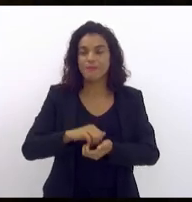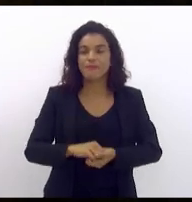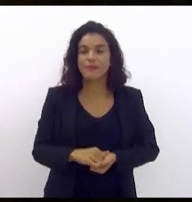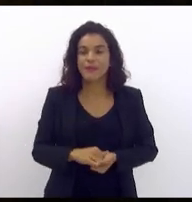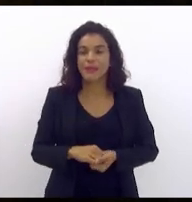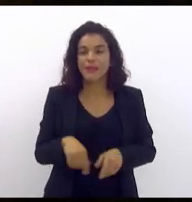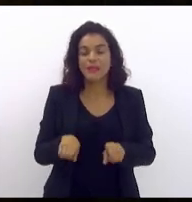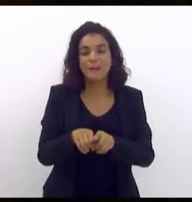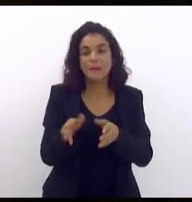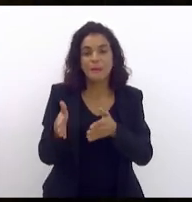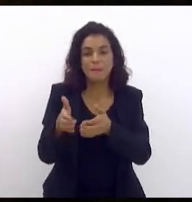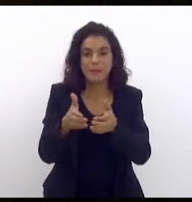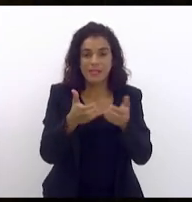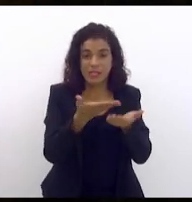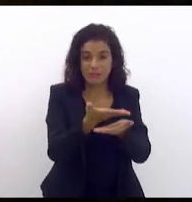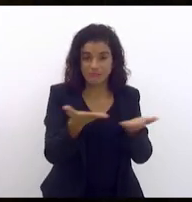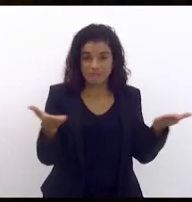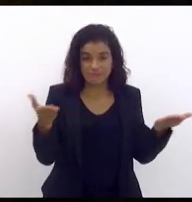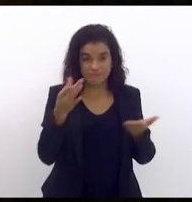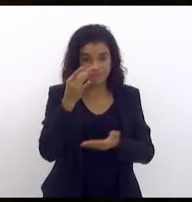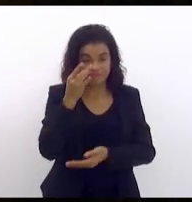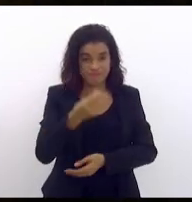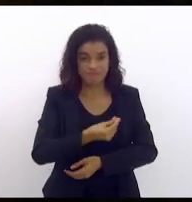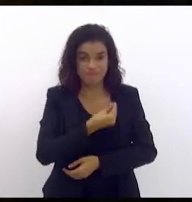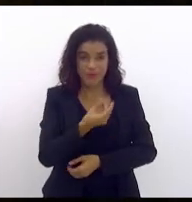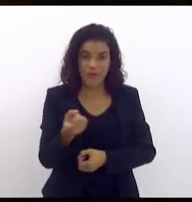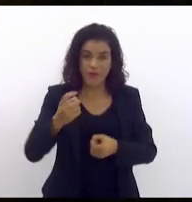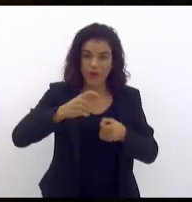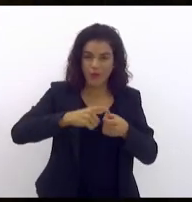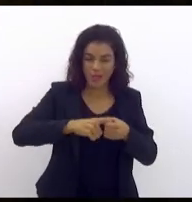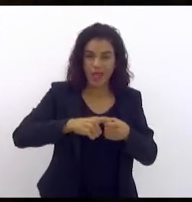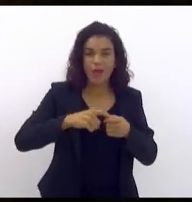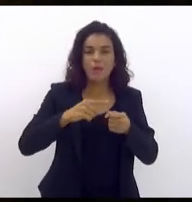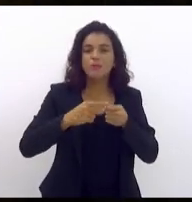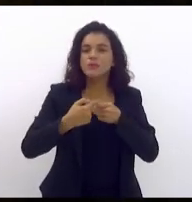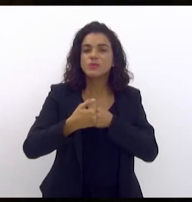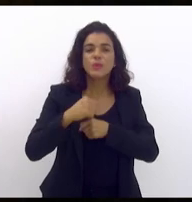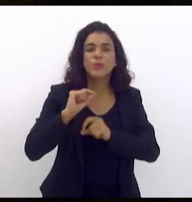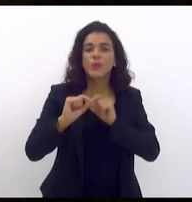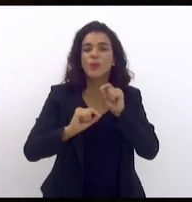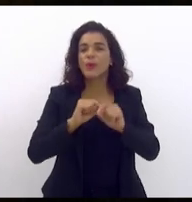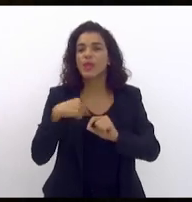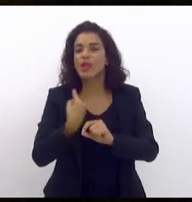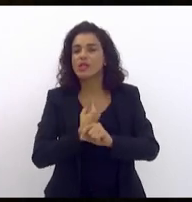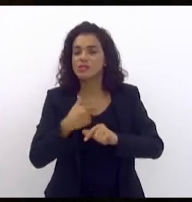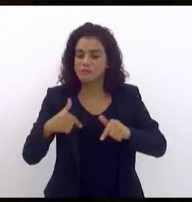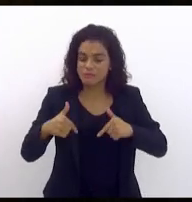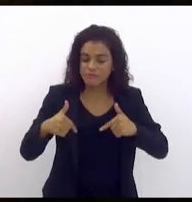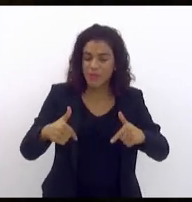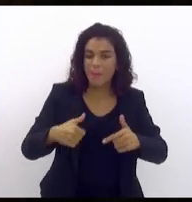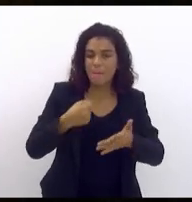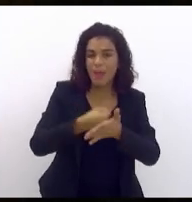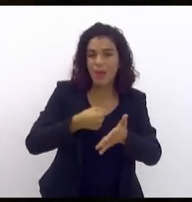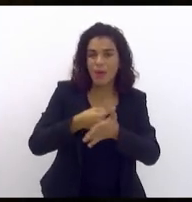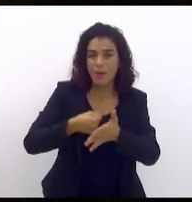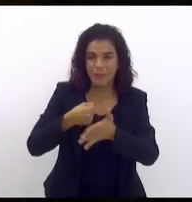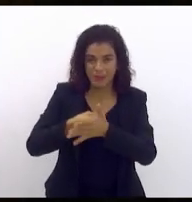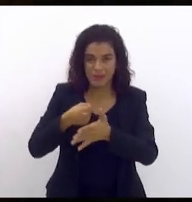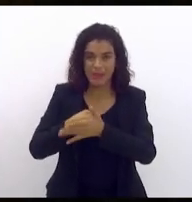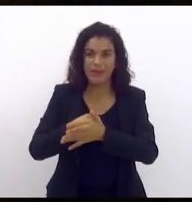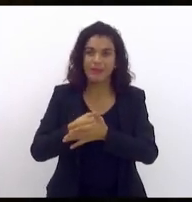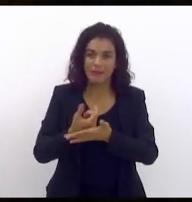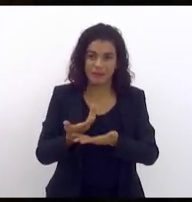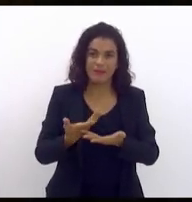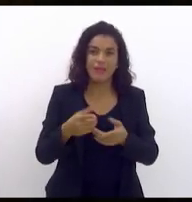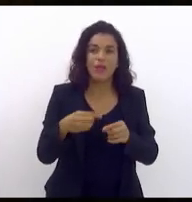quero também pedir a todos os presentes que Quando voltarem a seus municípios perguntem o que estamos fazendo em cada município para combater essa evasão escolar para gerar